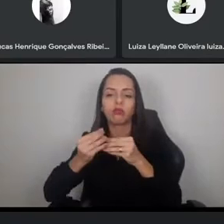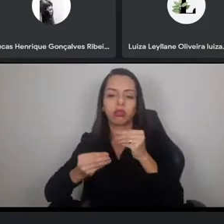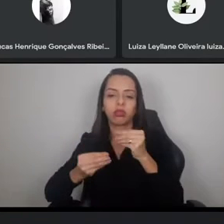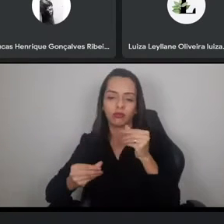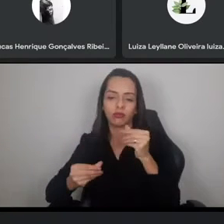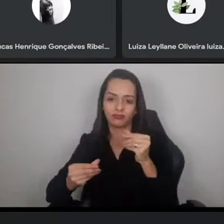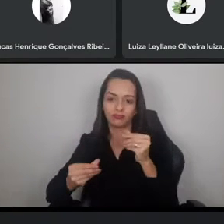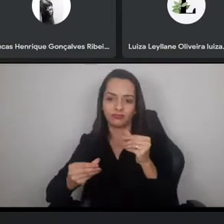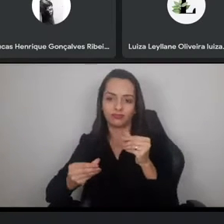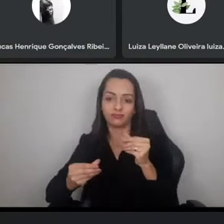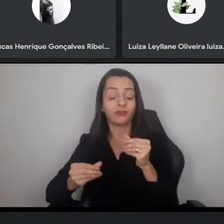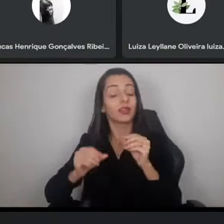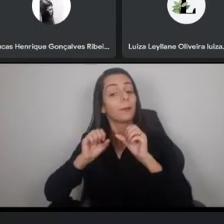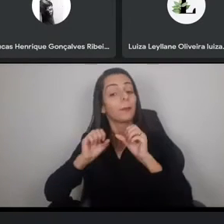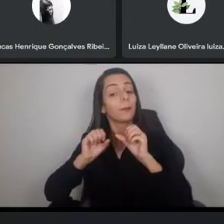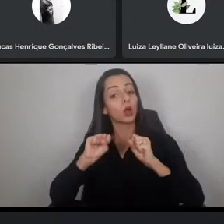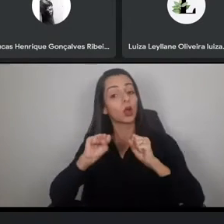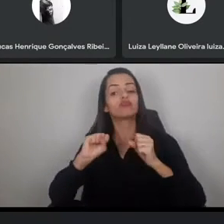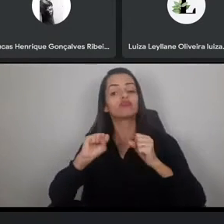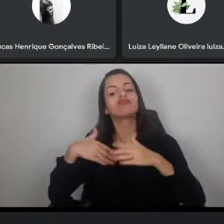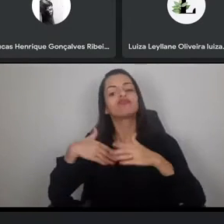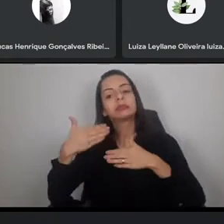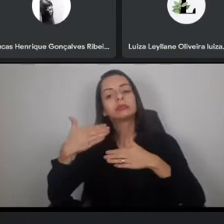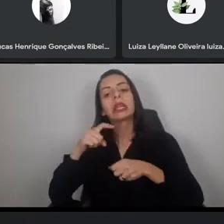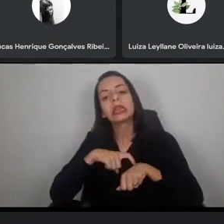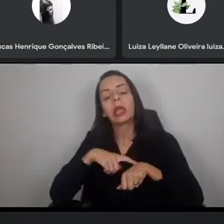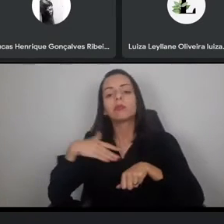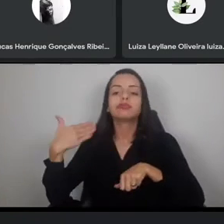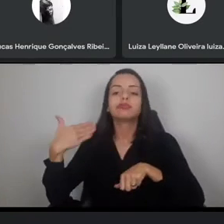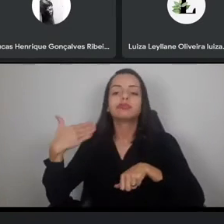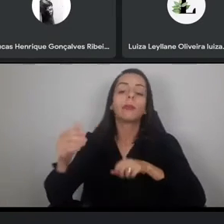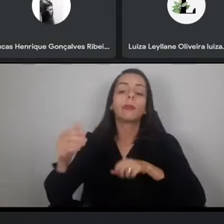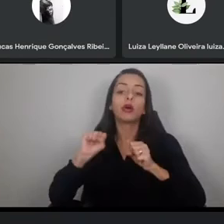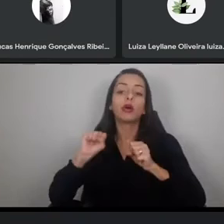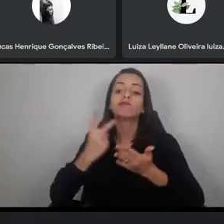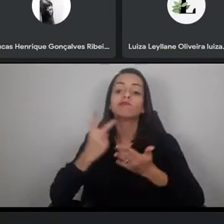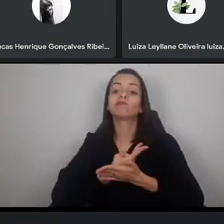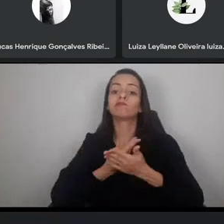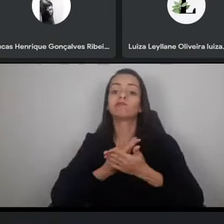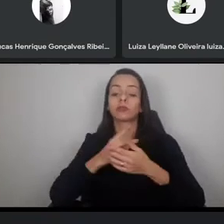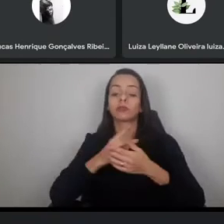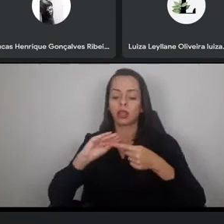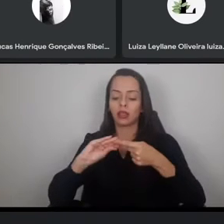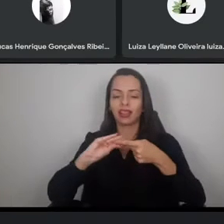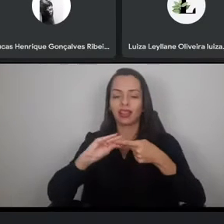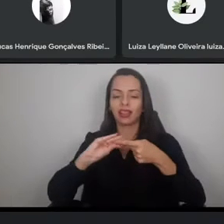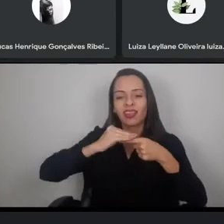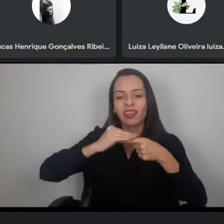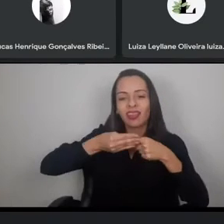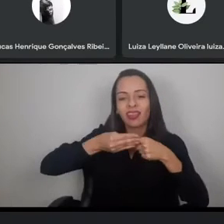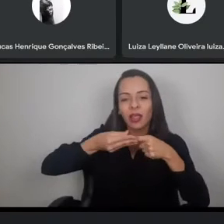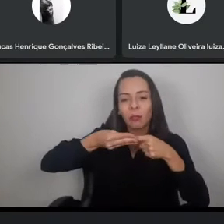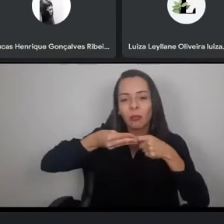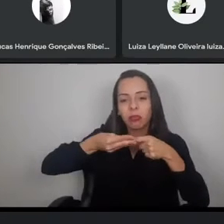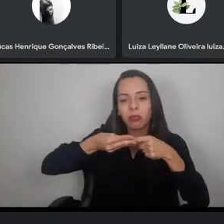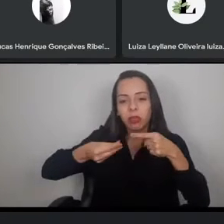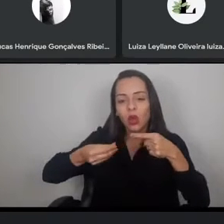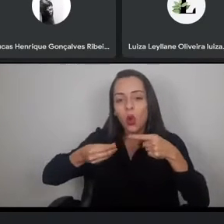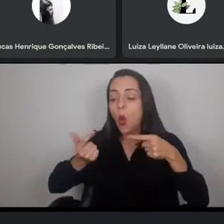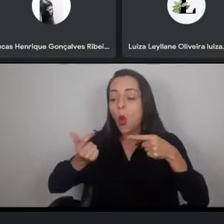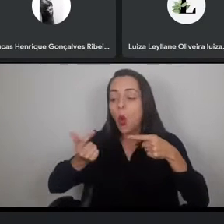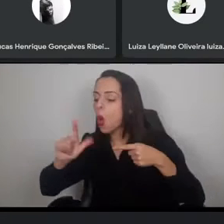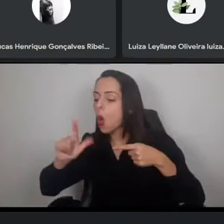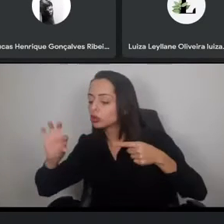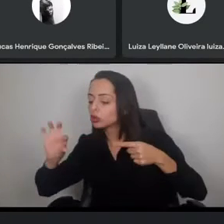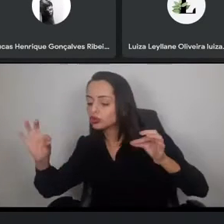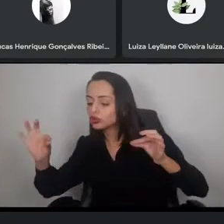pode romper essa isolação, estar em outro circuito, ou até mesmo